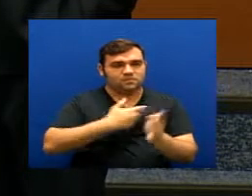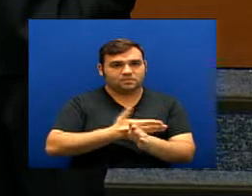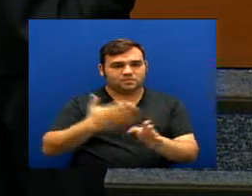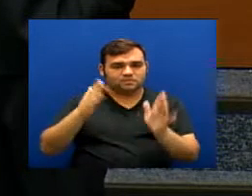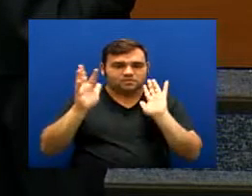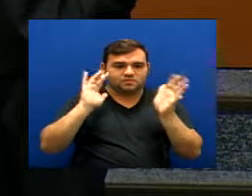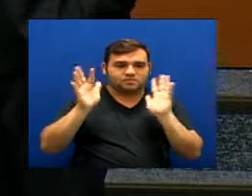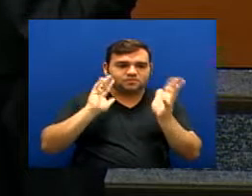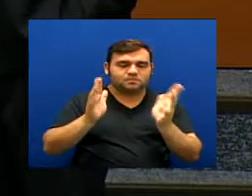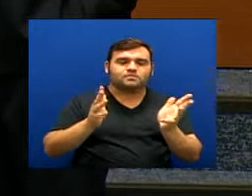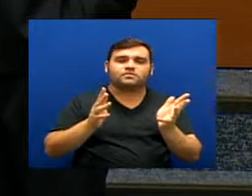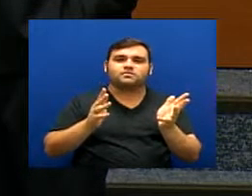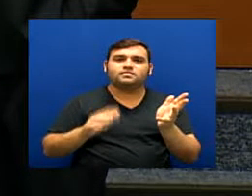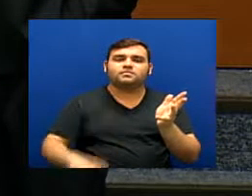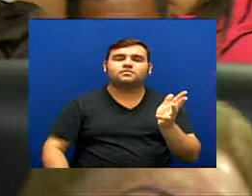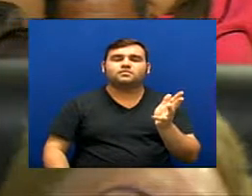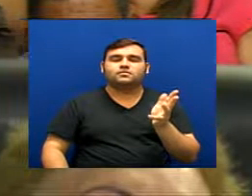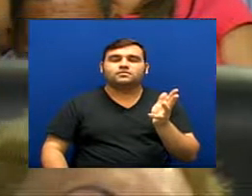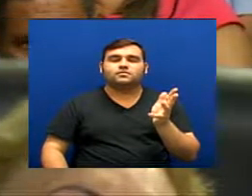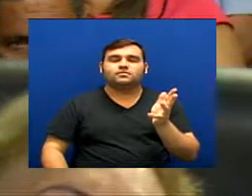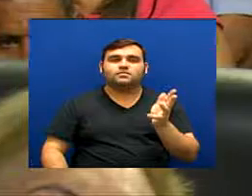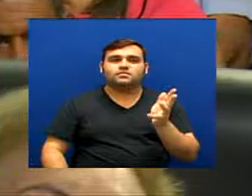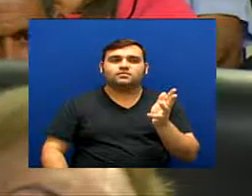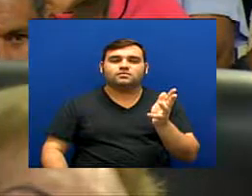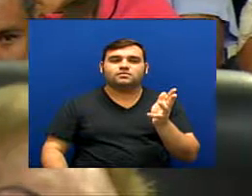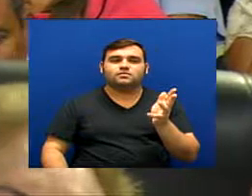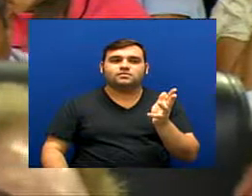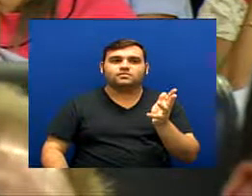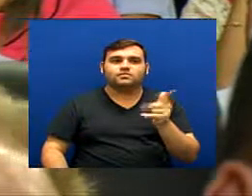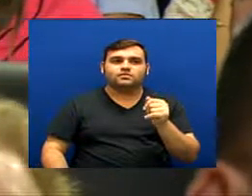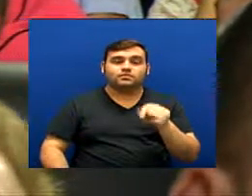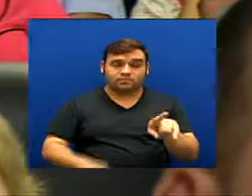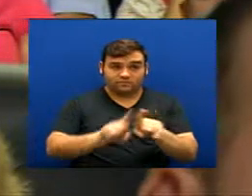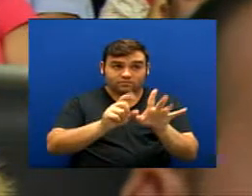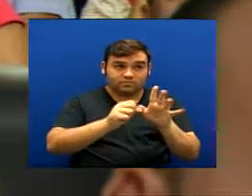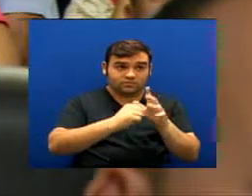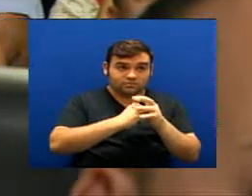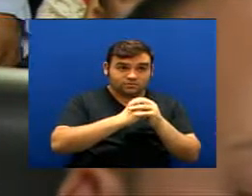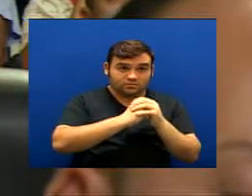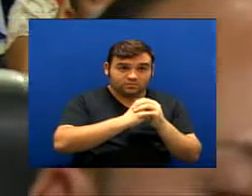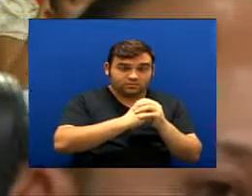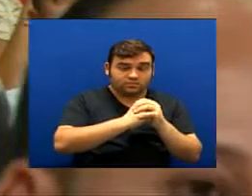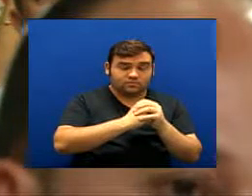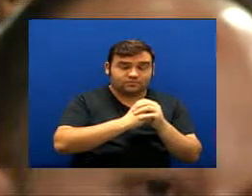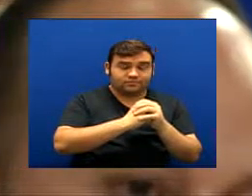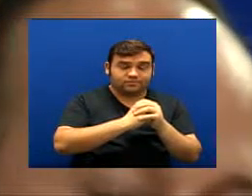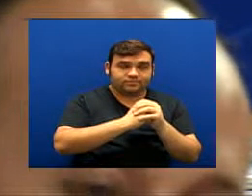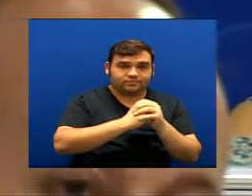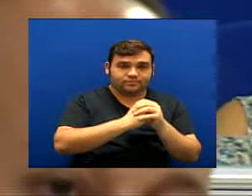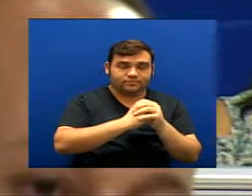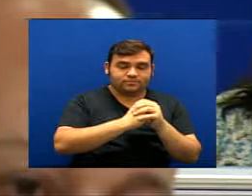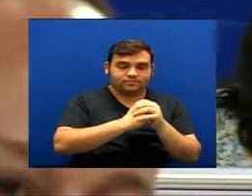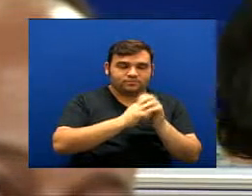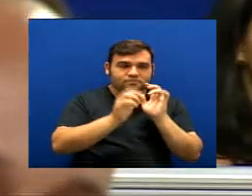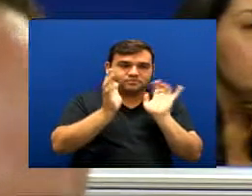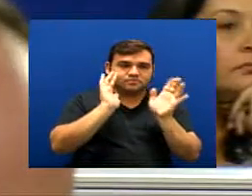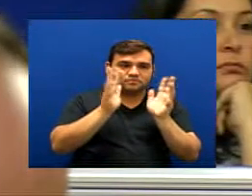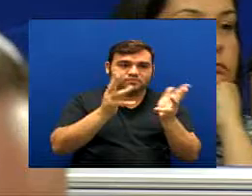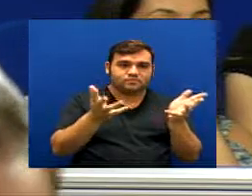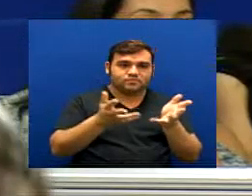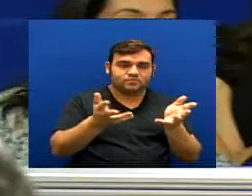ali dar o nosso testemunho ao nosso padre Tadeu, a todos os amigos da catedral. E no